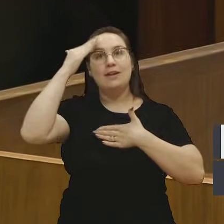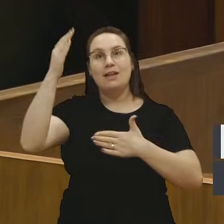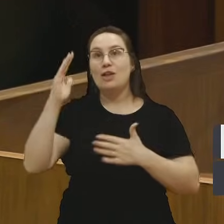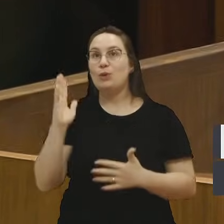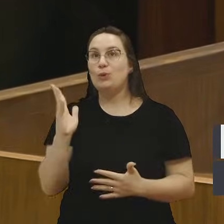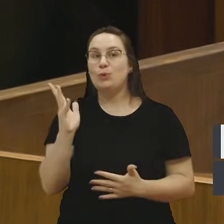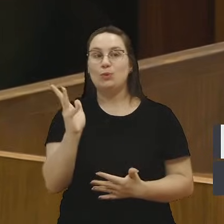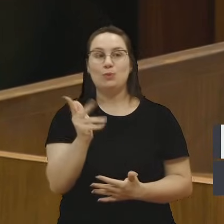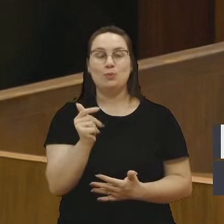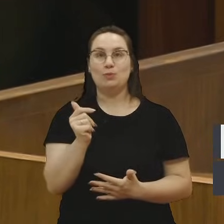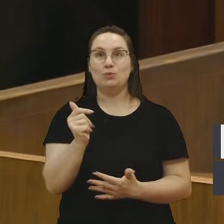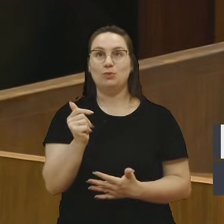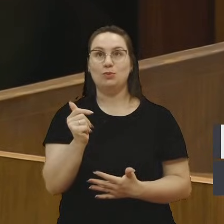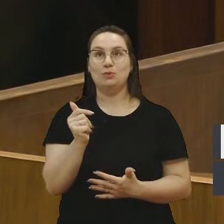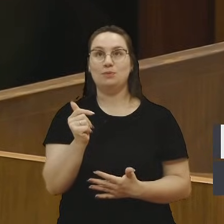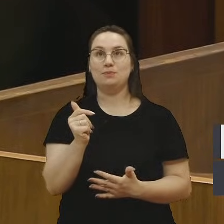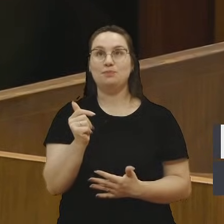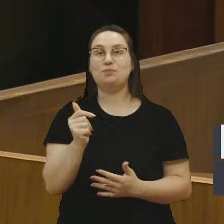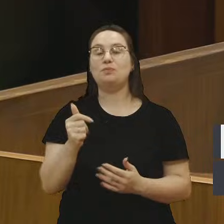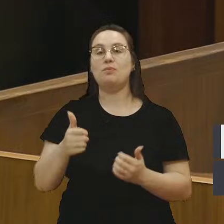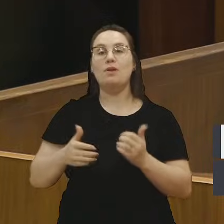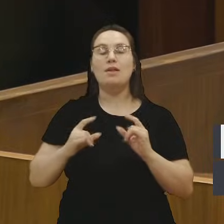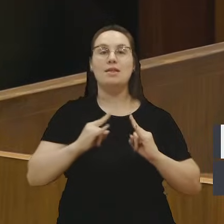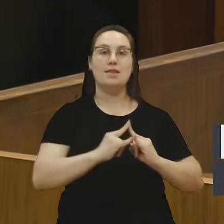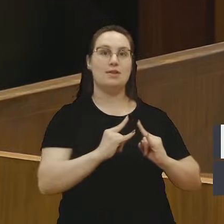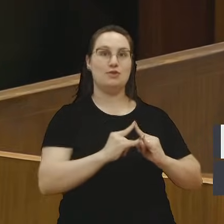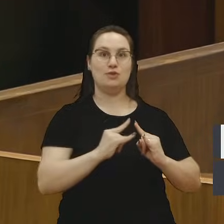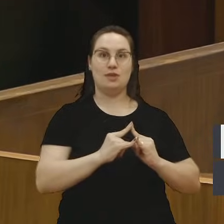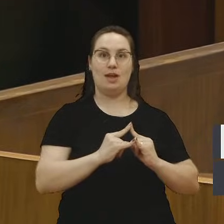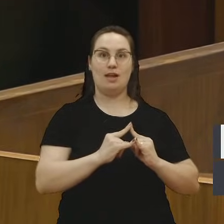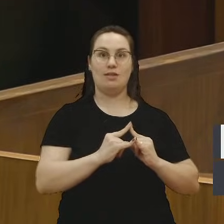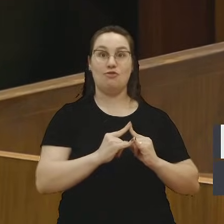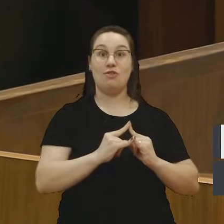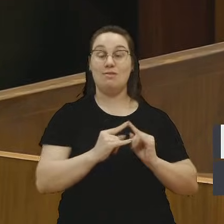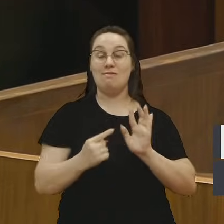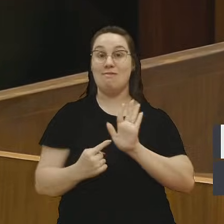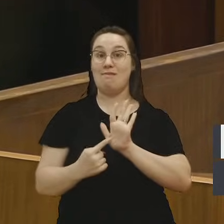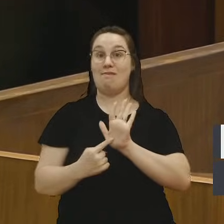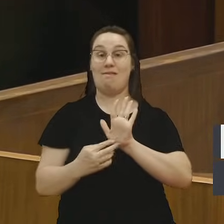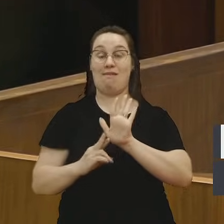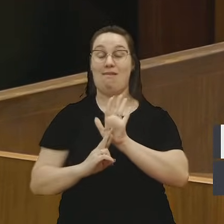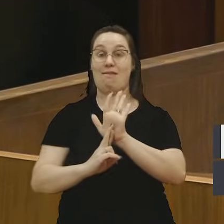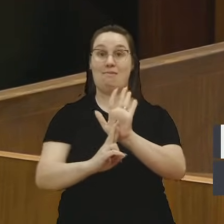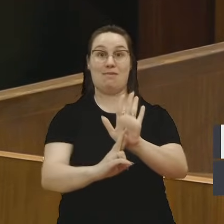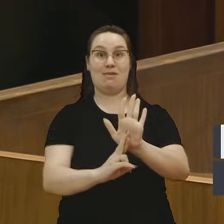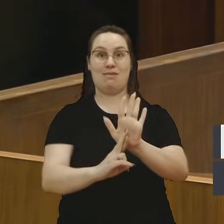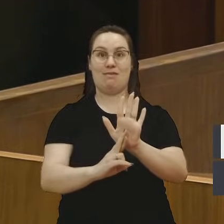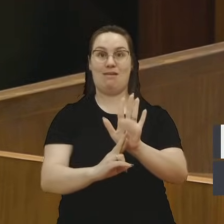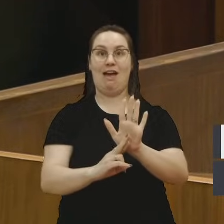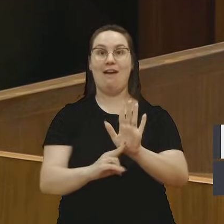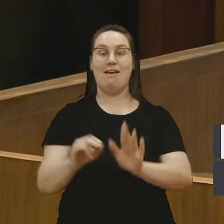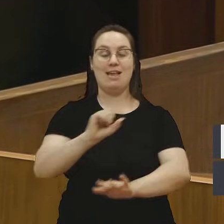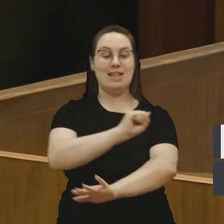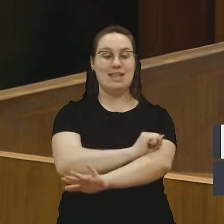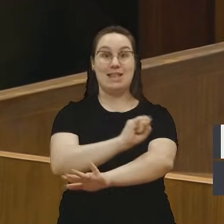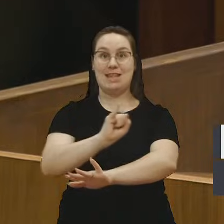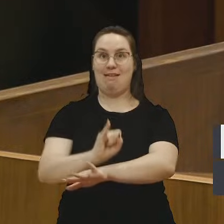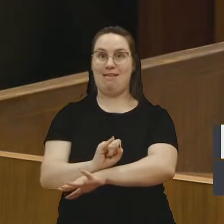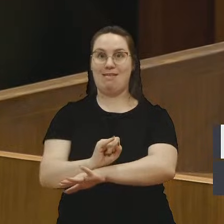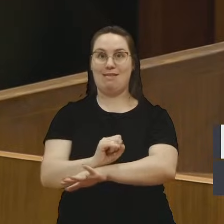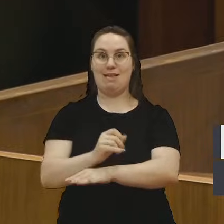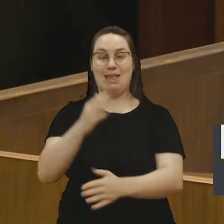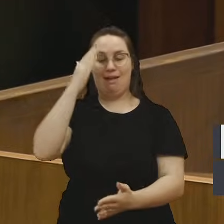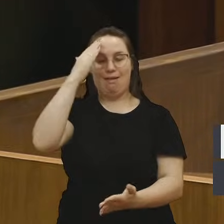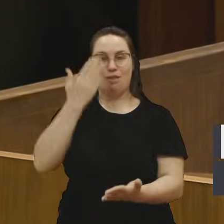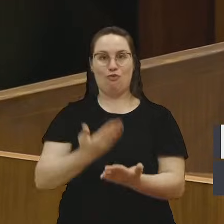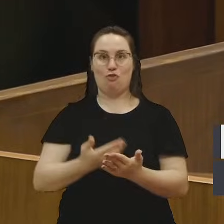do nosso CMD e as entidades e os órgãos que representam, em especial a Fierg SESI, por confiar no meu trabalho